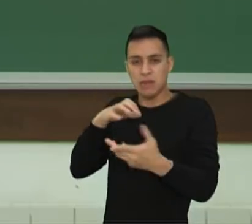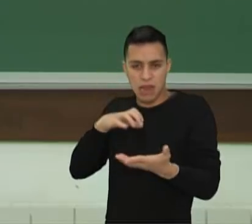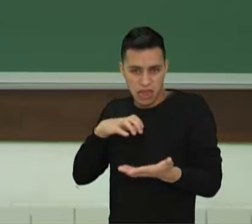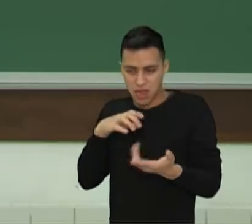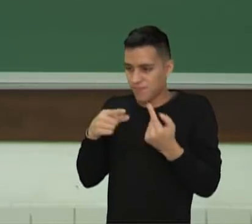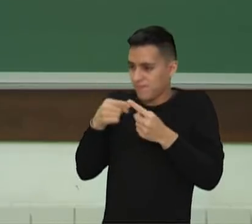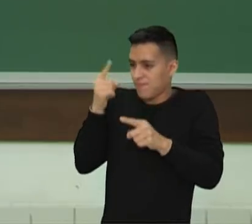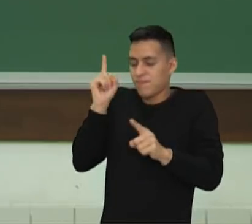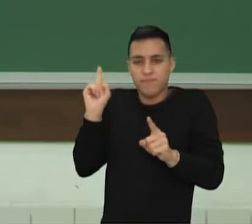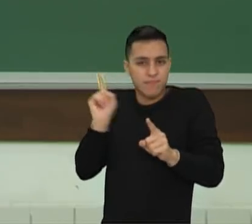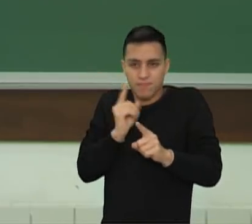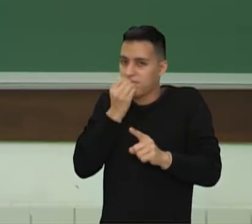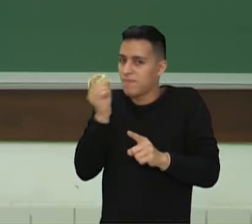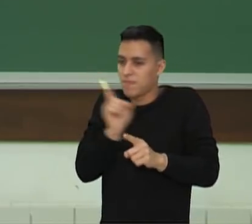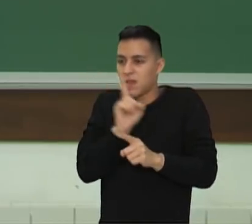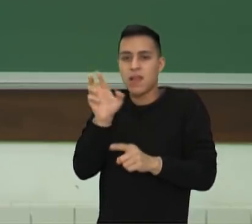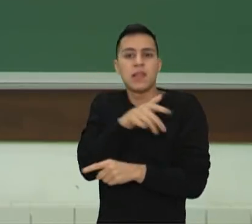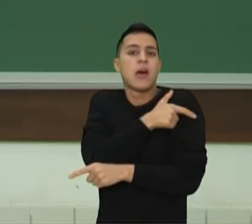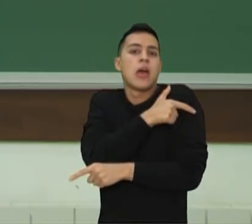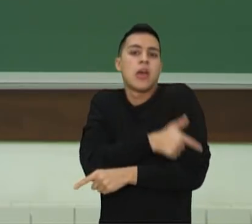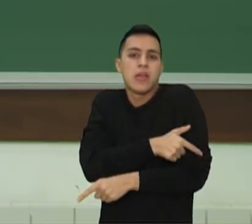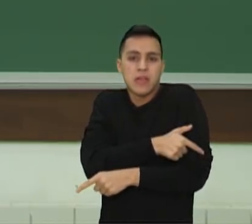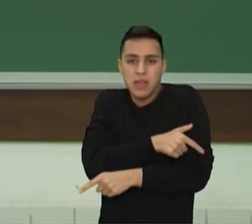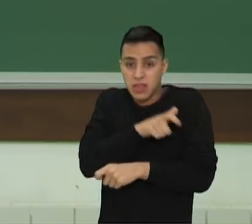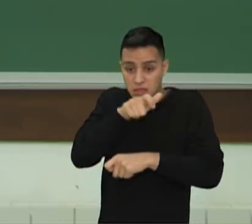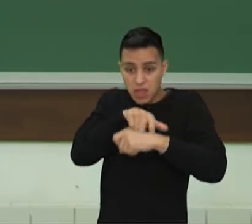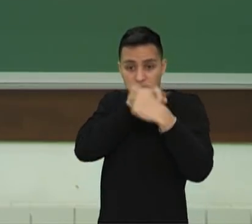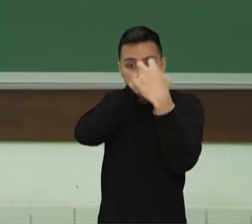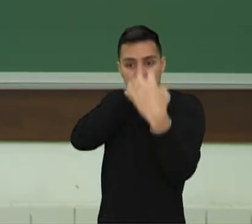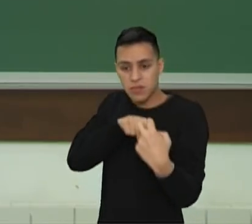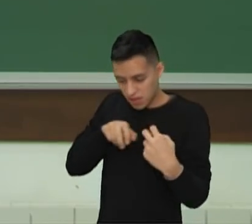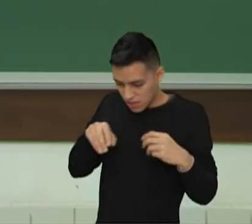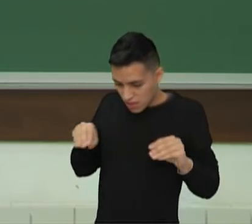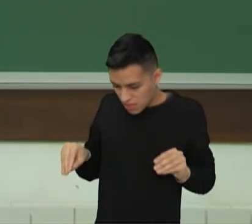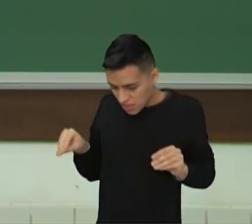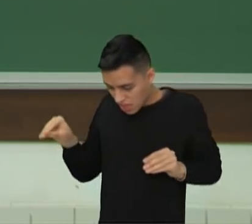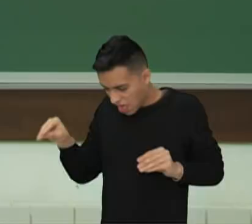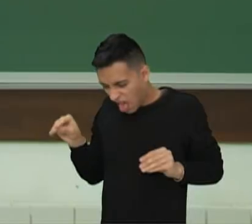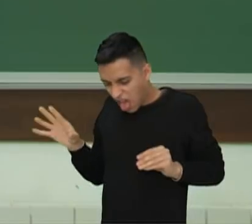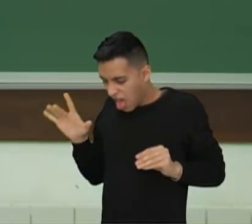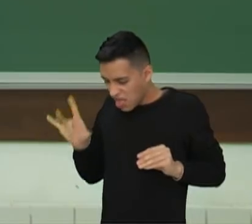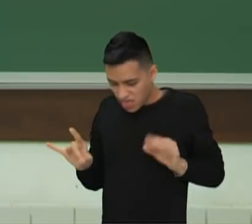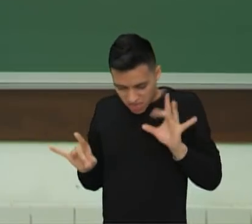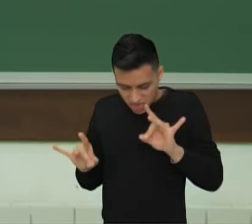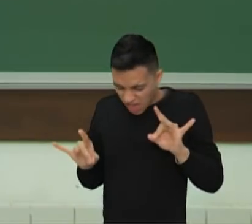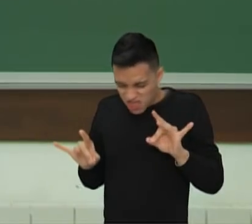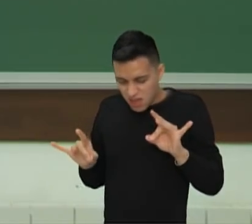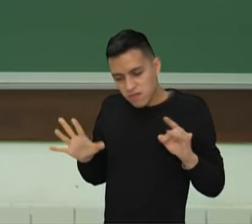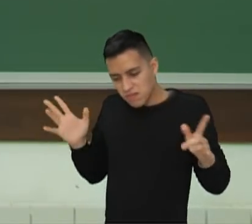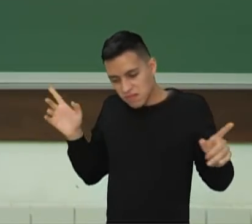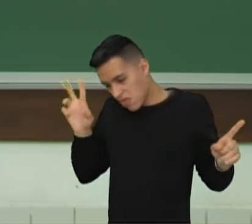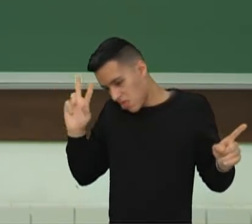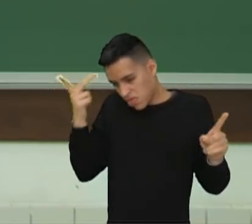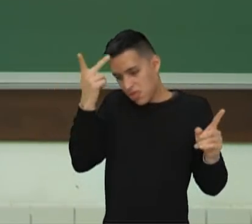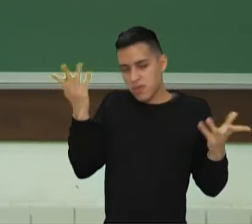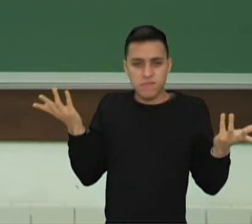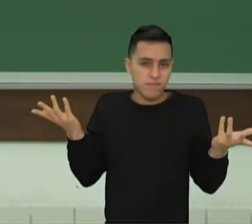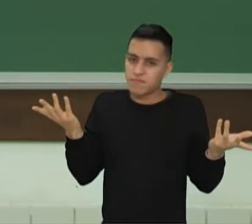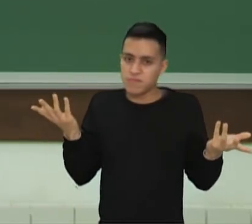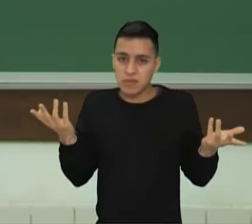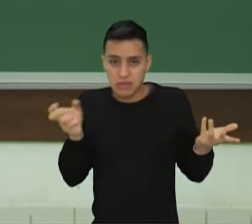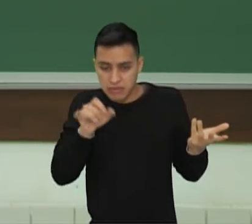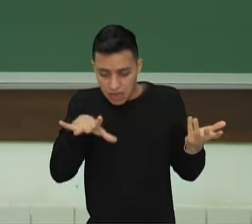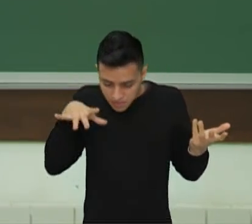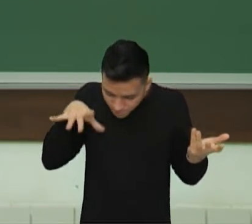é legal, não é educado você numa partida de xadrez ficar movimentando todas as peças, aí mexe aqui, mexe ali. Então você pegou